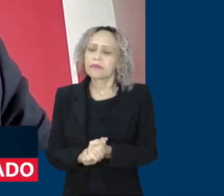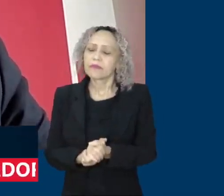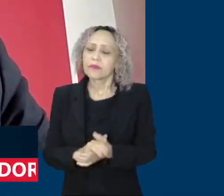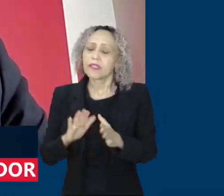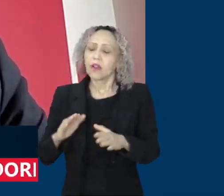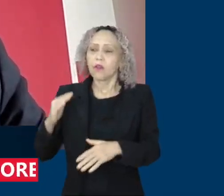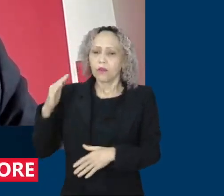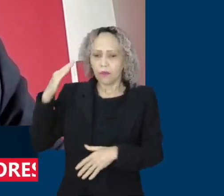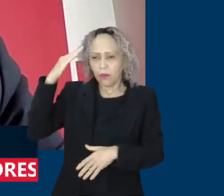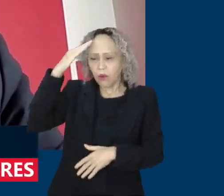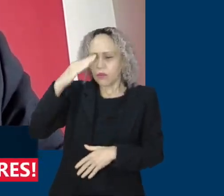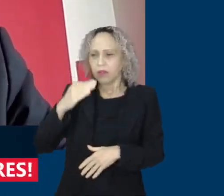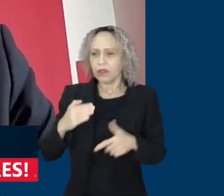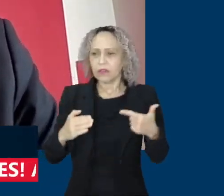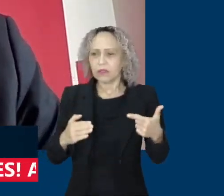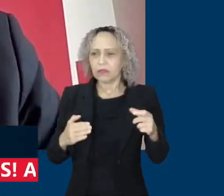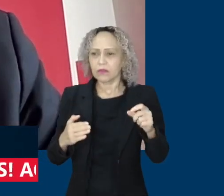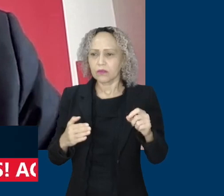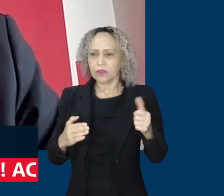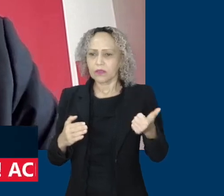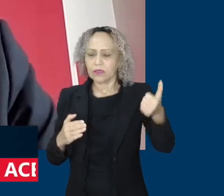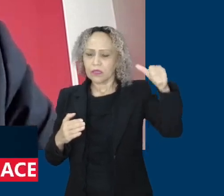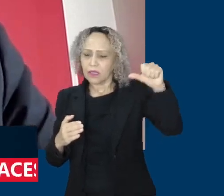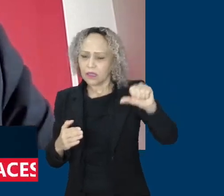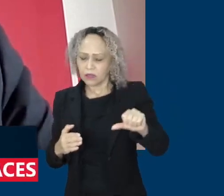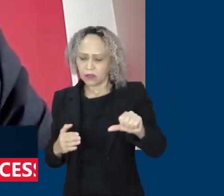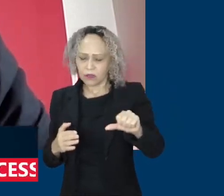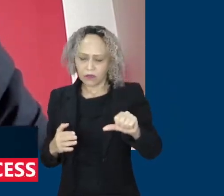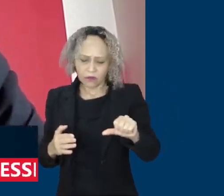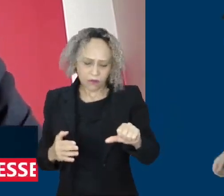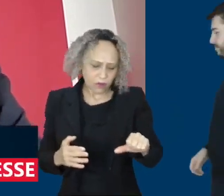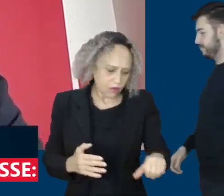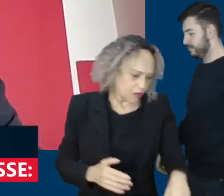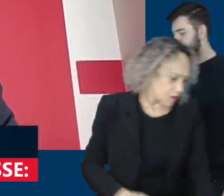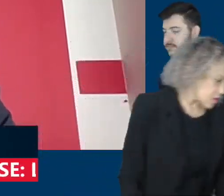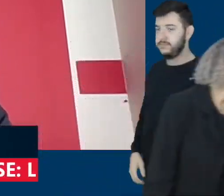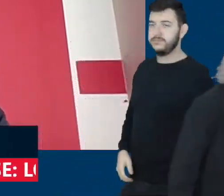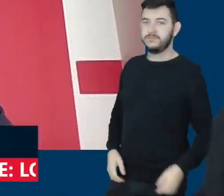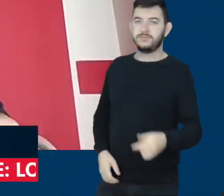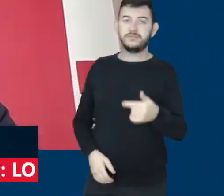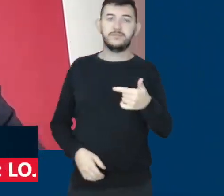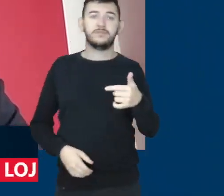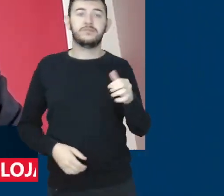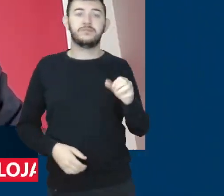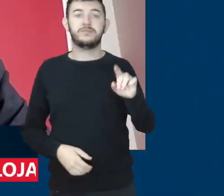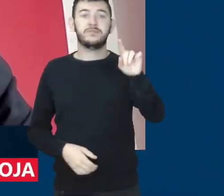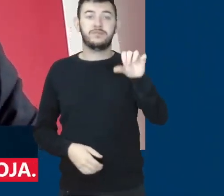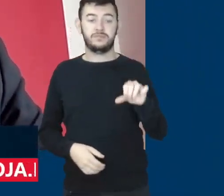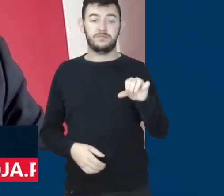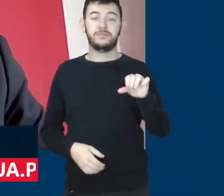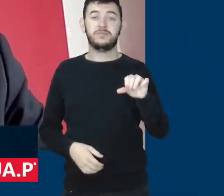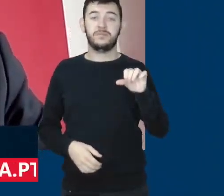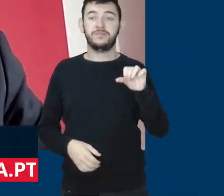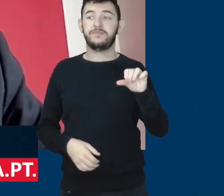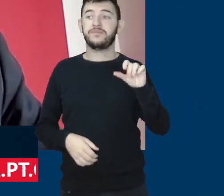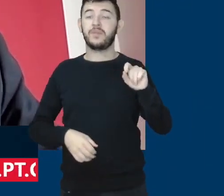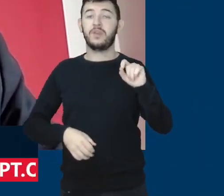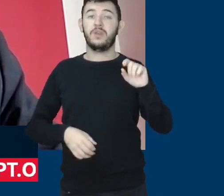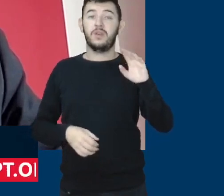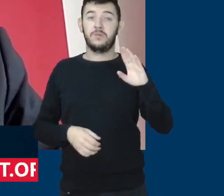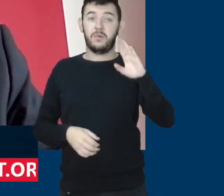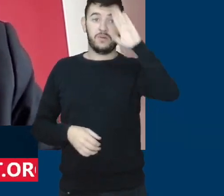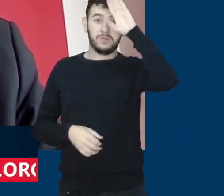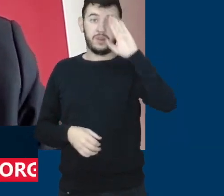Bolsonaro, em 2019, retirou o Brasil da Unasul, e Lula agora